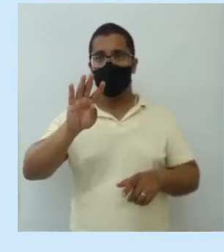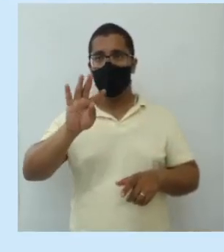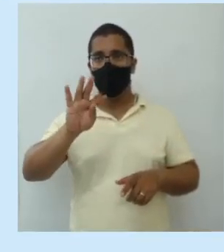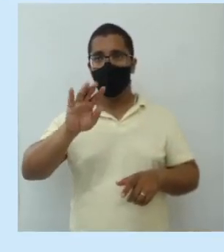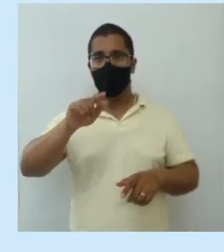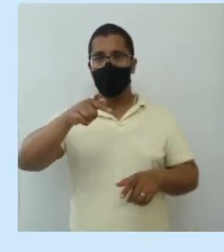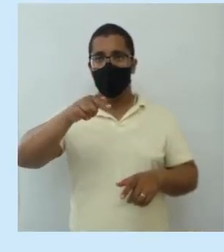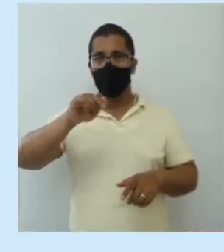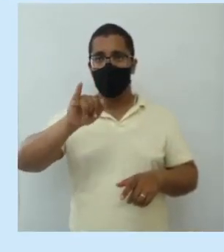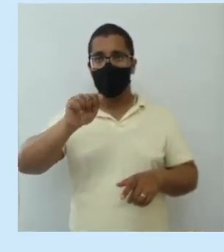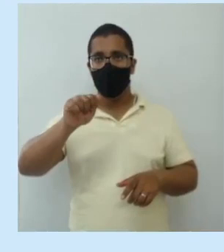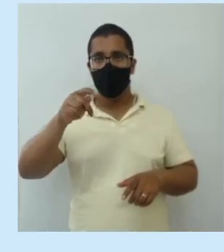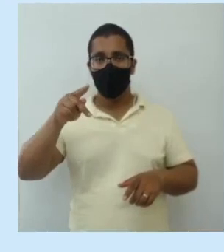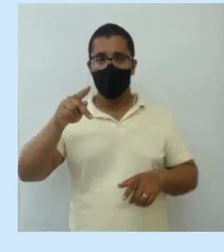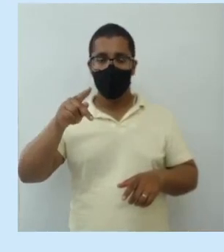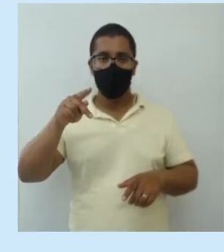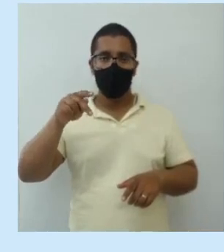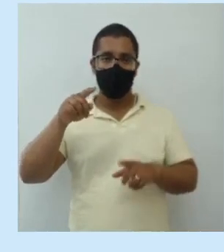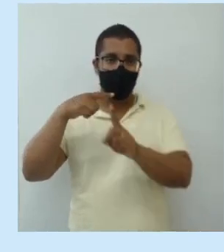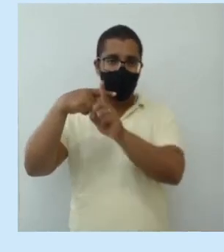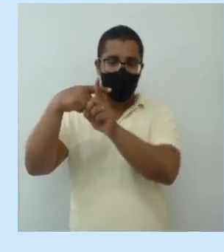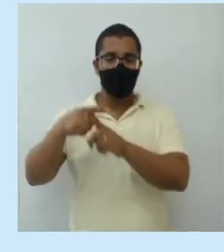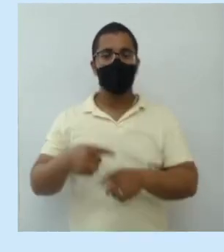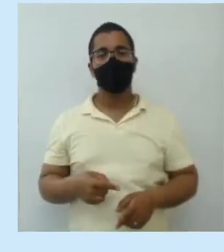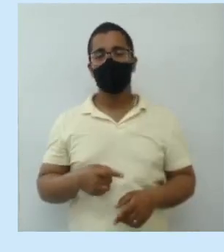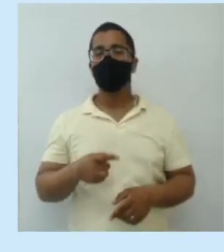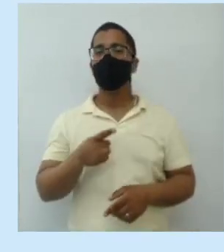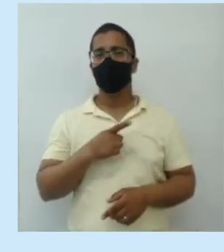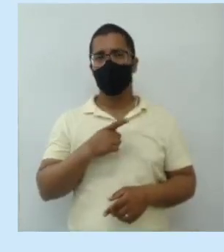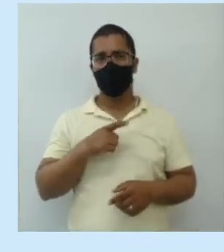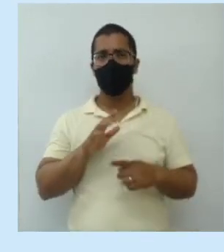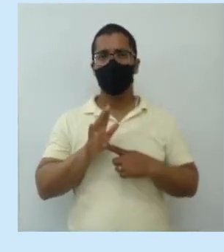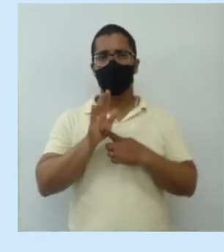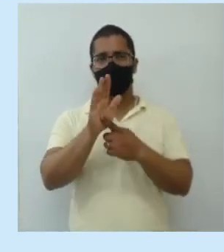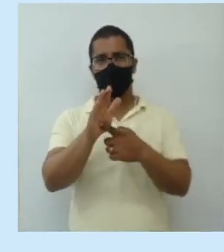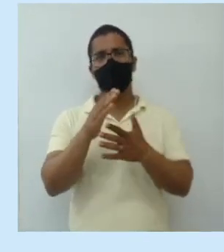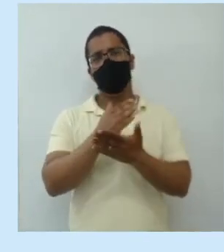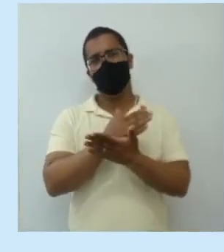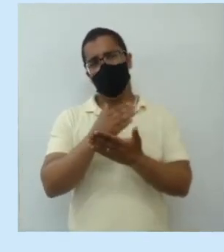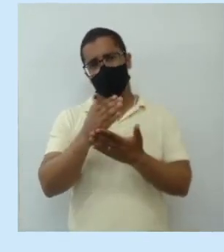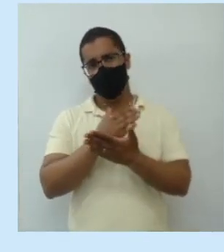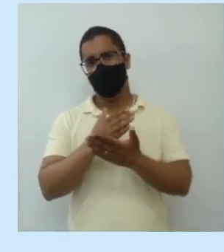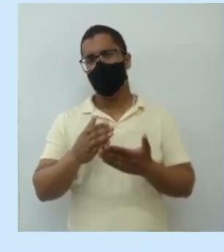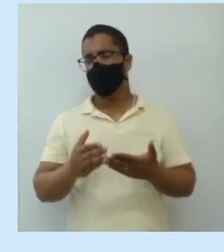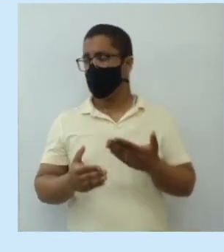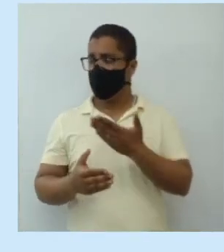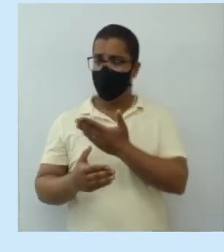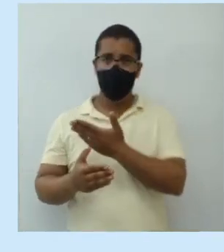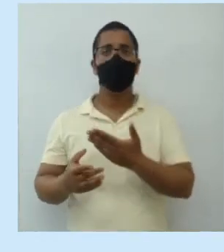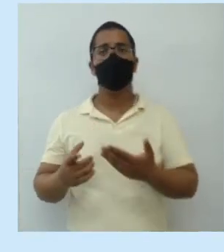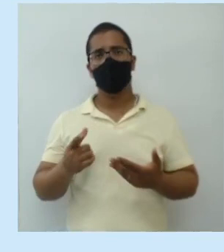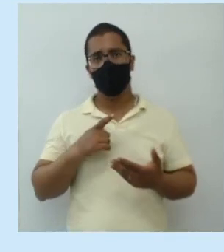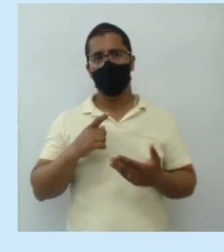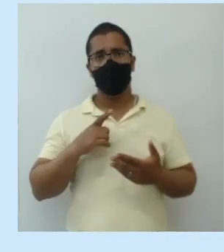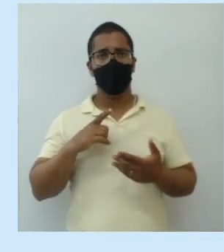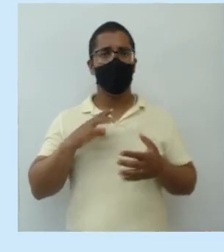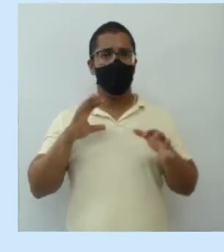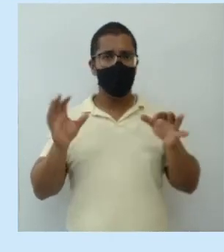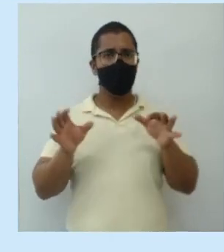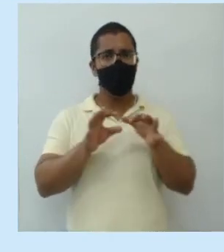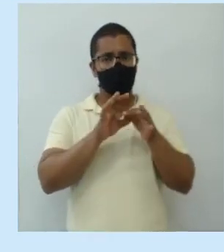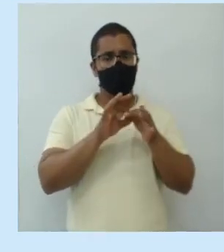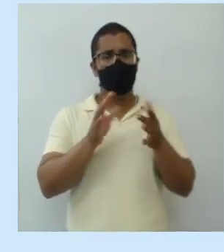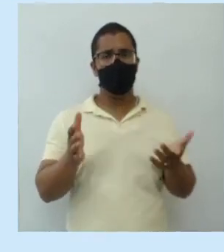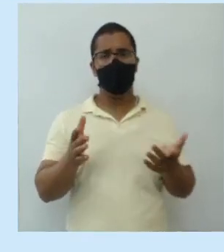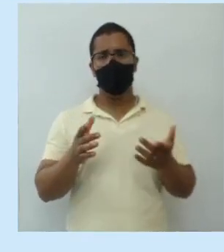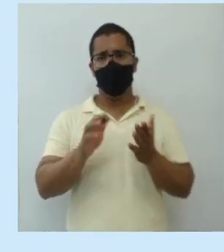LGBTQIAP+, certo? Que aí vão se destacar, né, aqui só trago alguns exemplos, obviamente, certo? Então, a Liga Brasileira de Lésbicas,